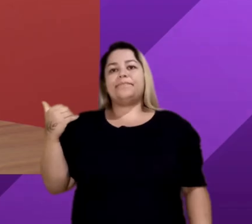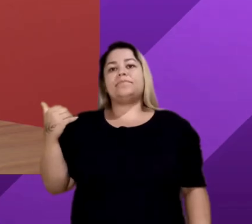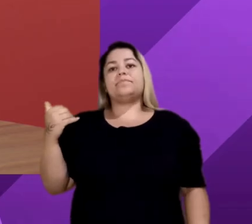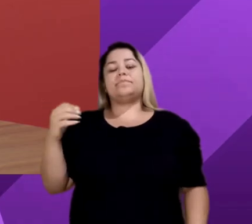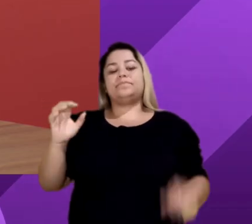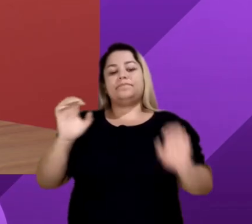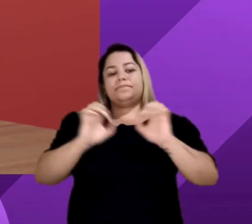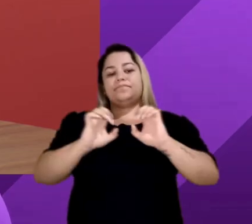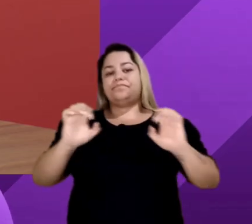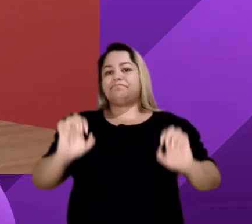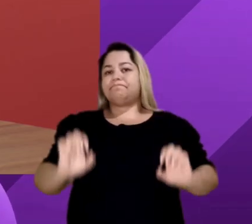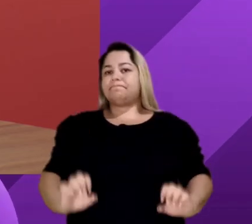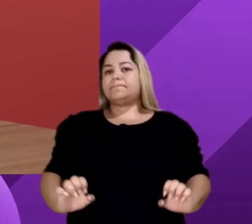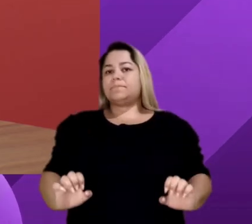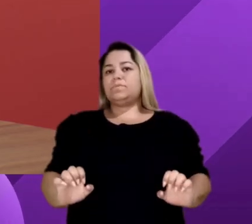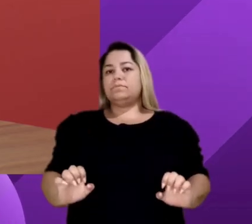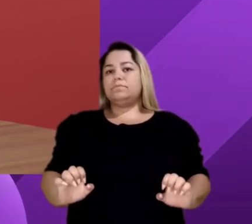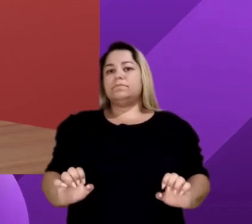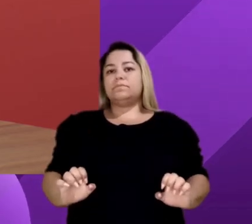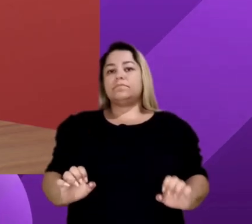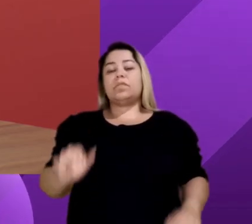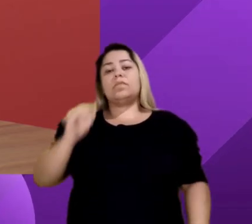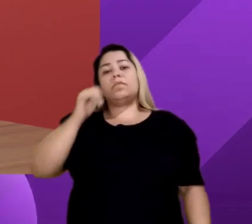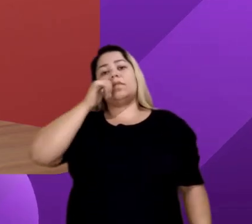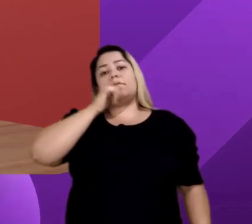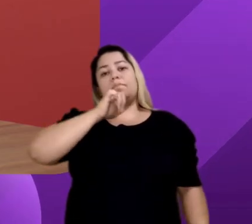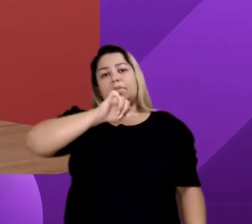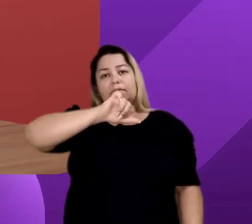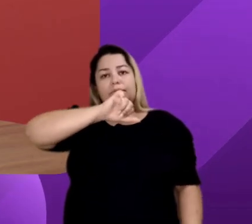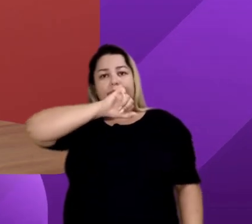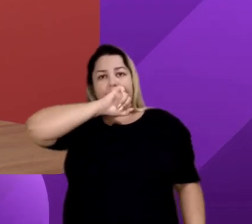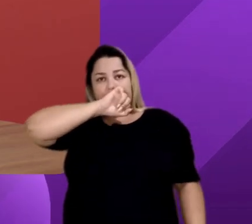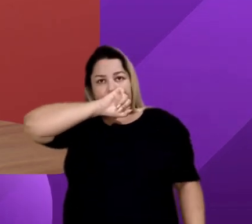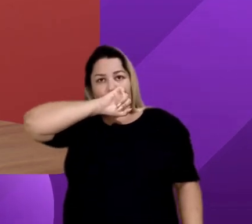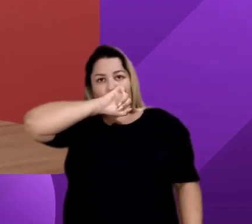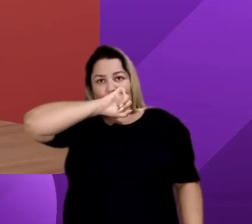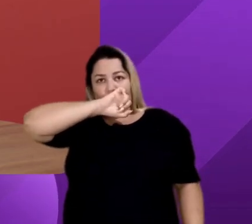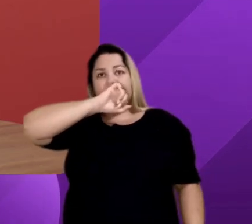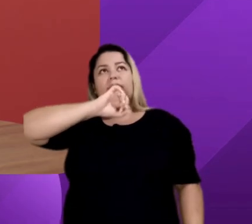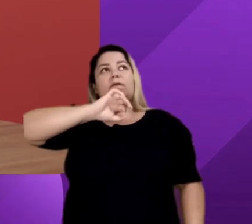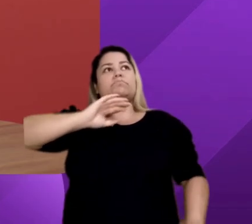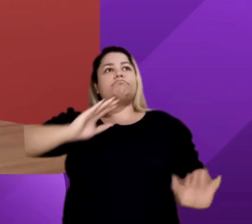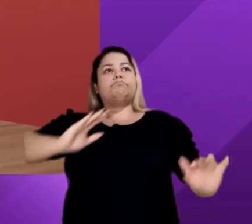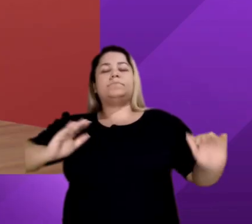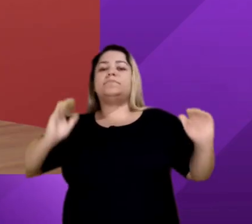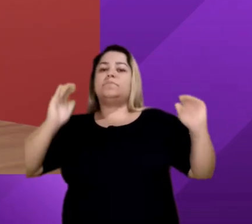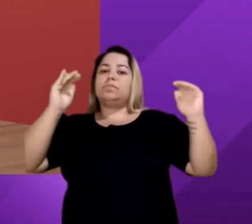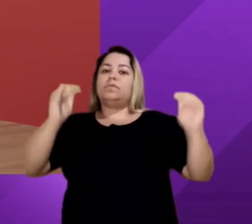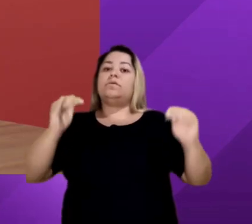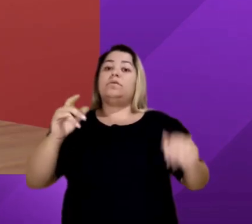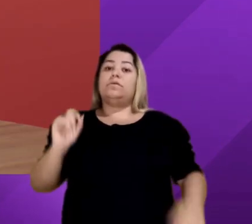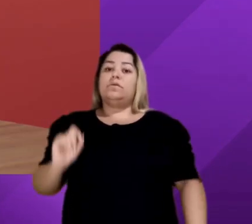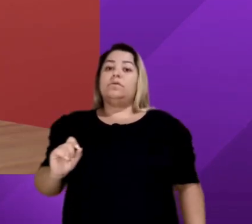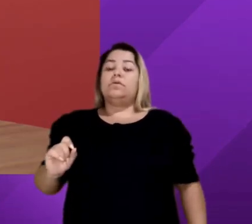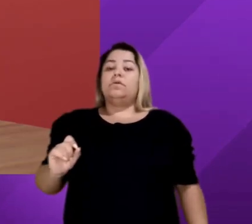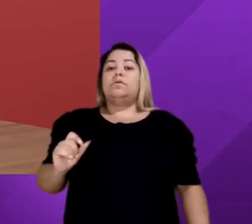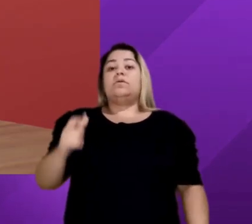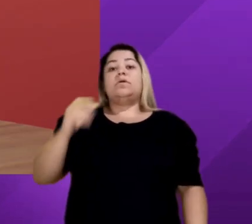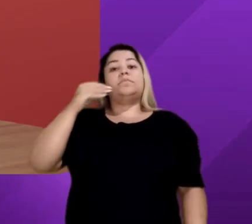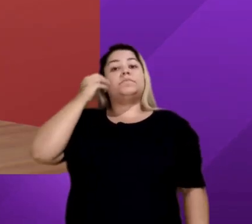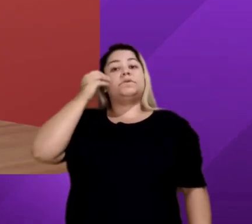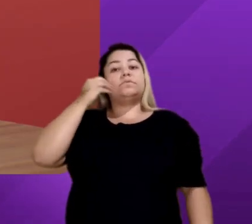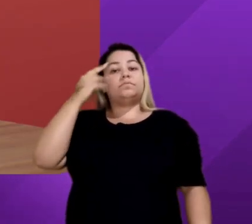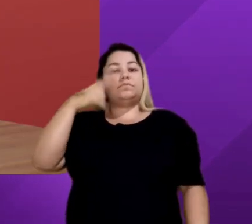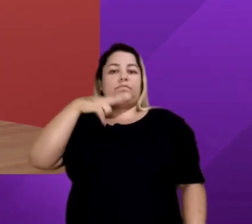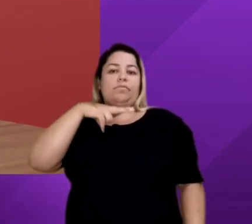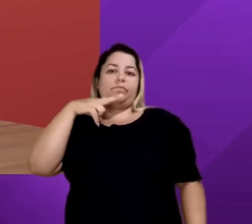social. E na maternidade isso se agiganta. Na minha experiência pessoal, eu tive